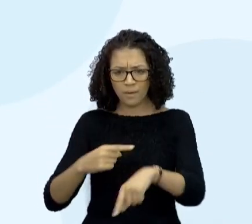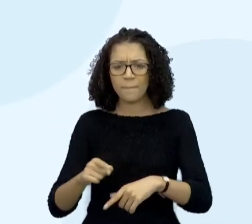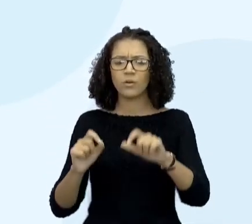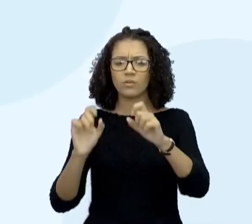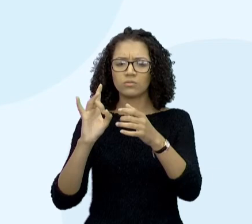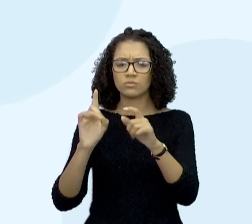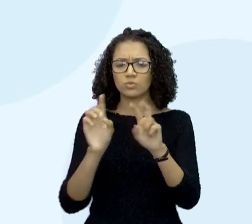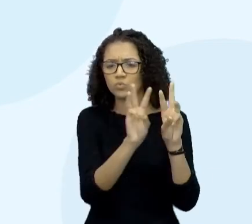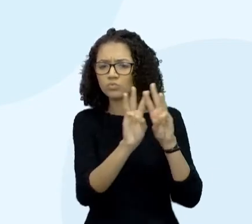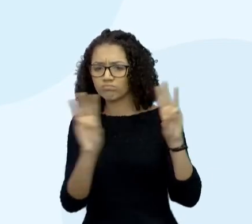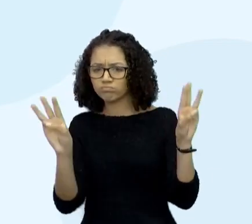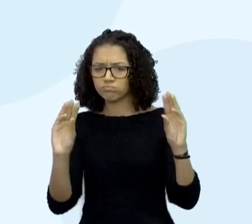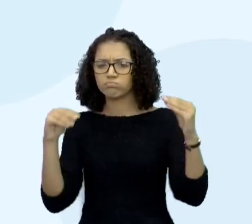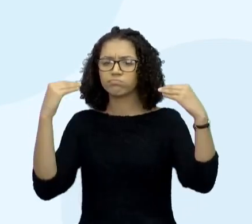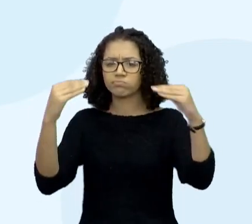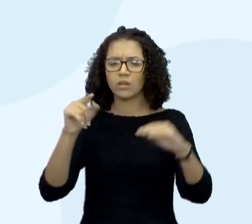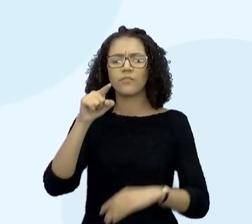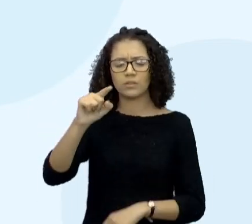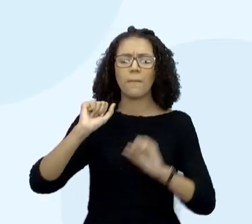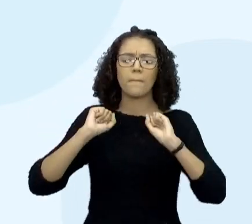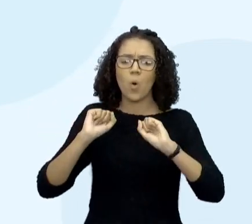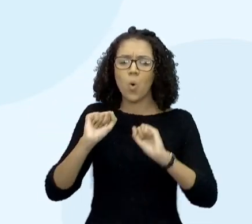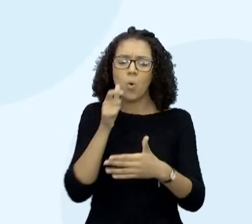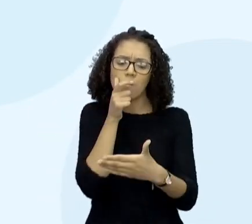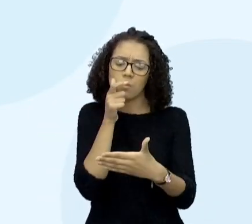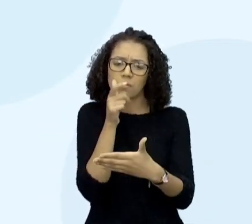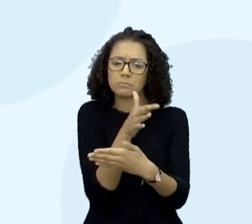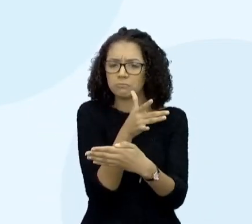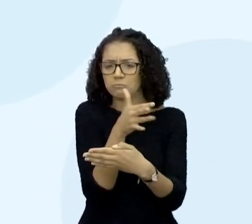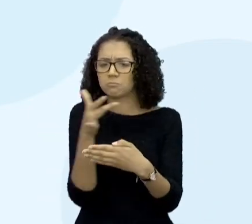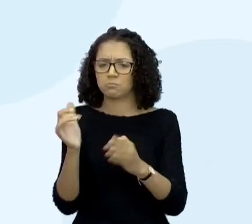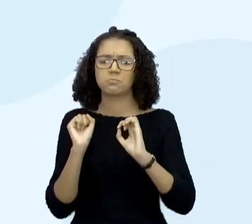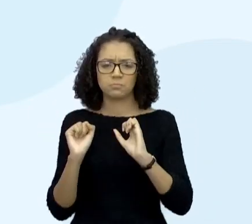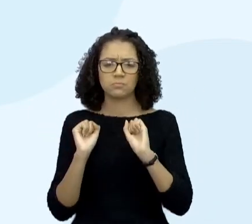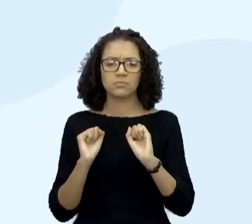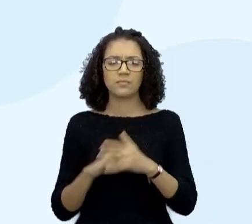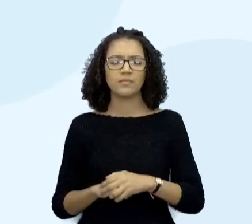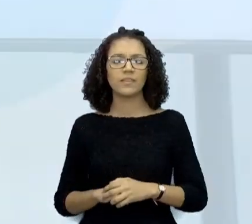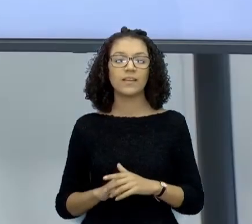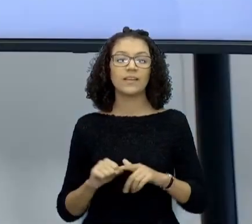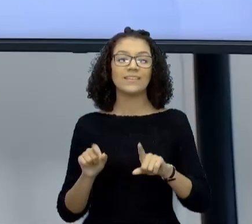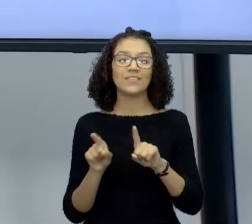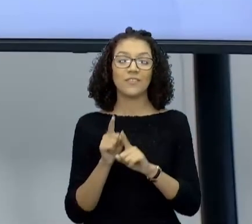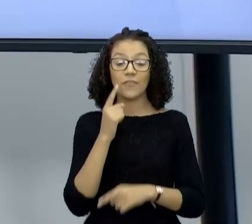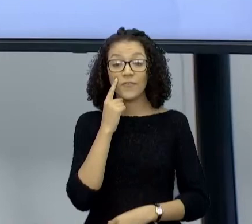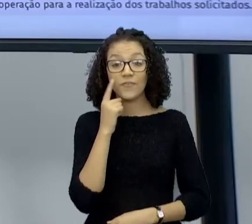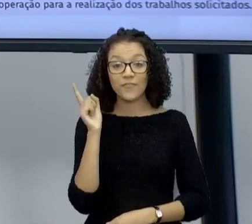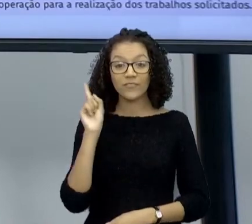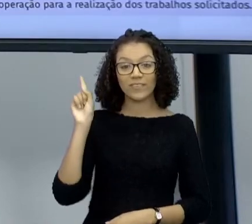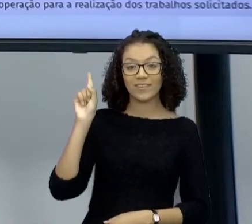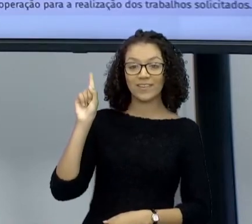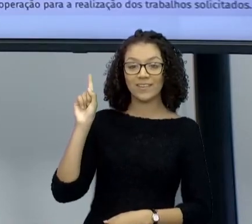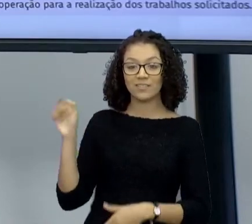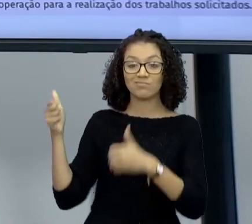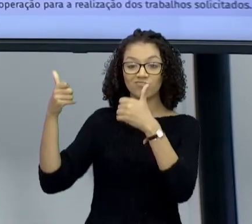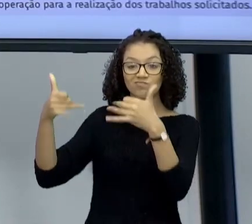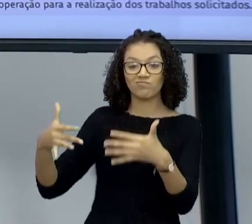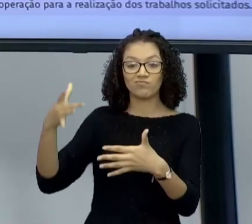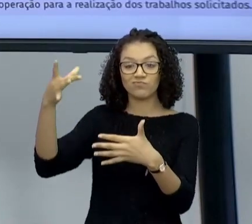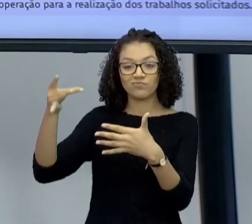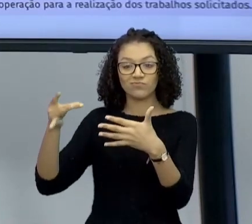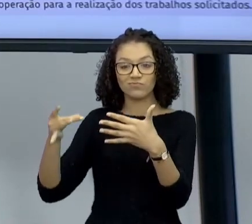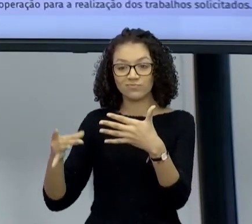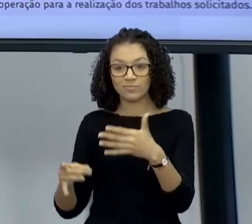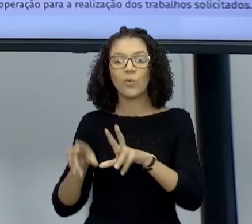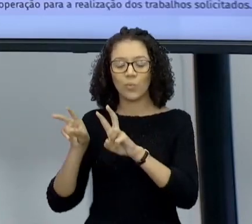assistir para complementar essa aula, tá? Que aí vocês vão ver vida na água, né? Porque também tem importância com a